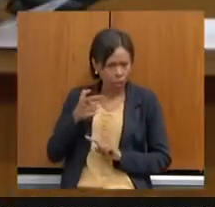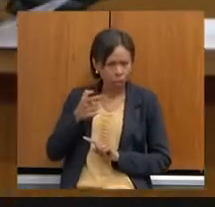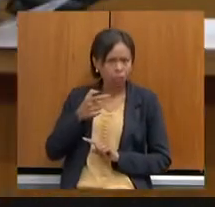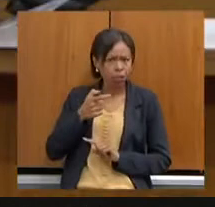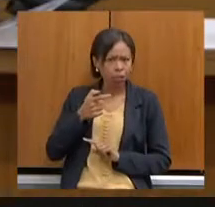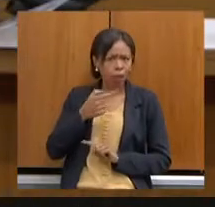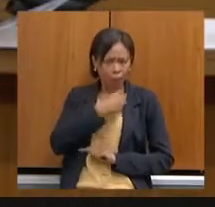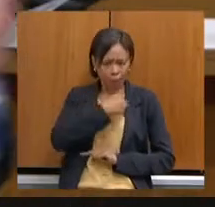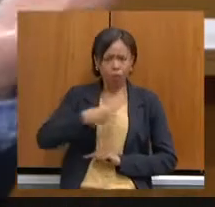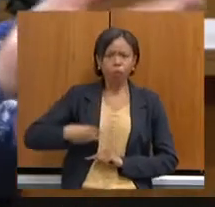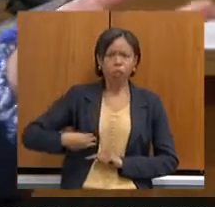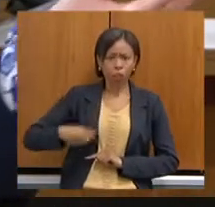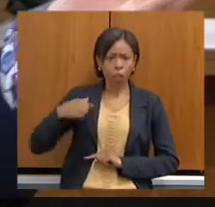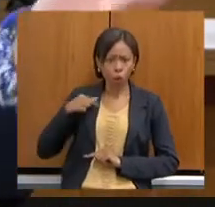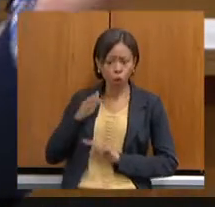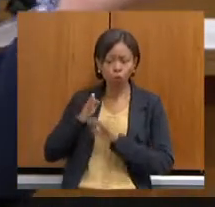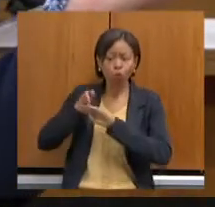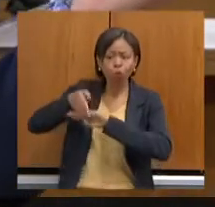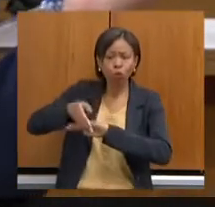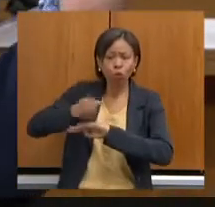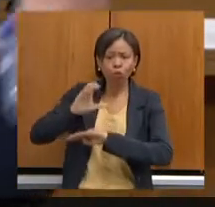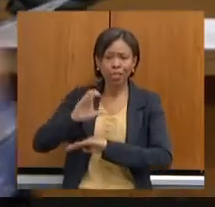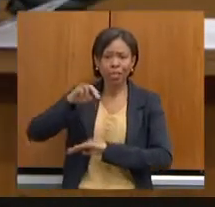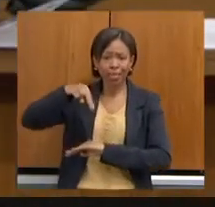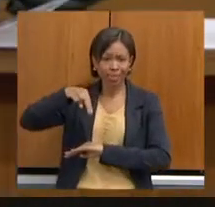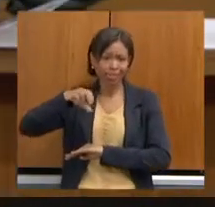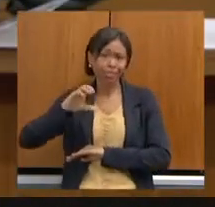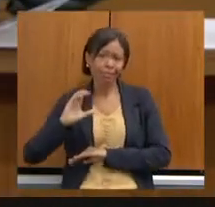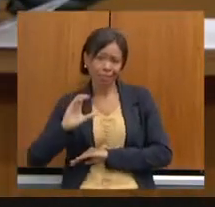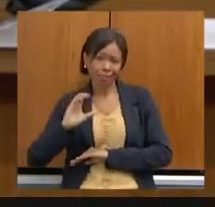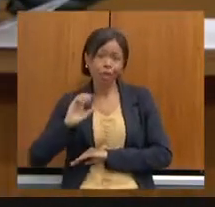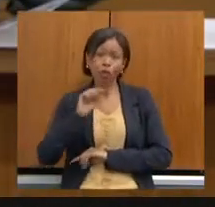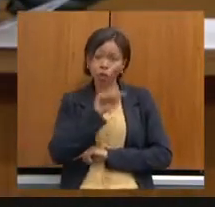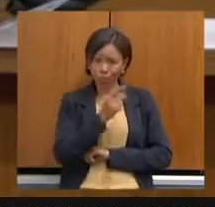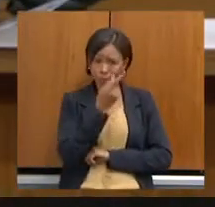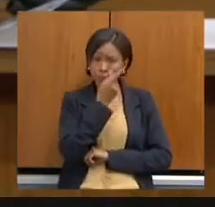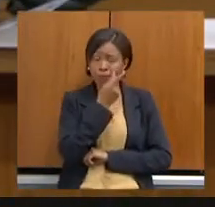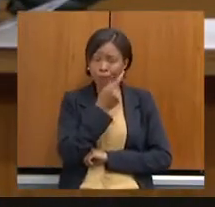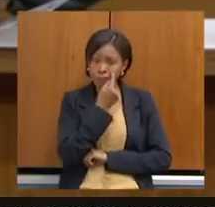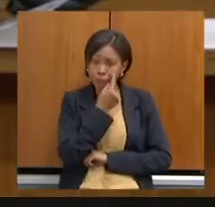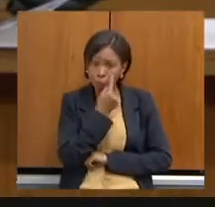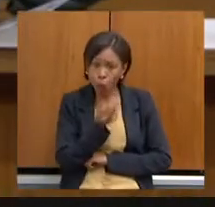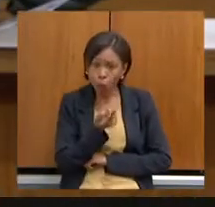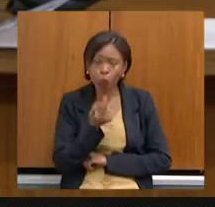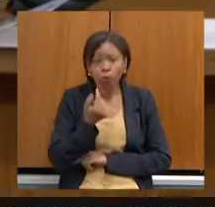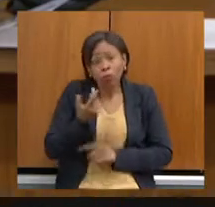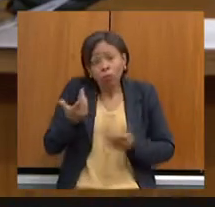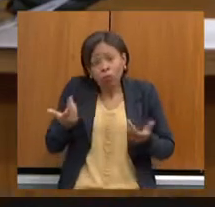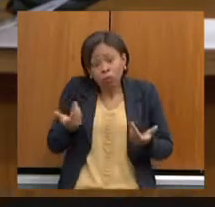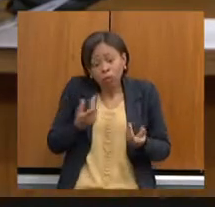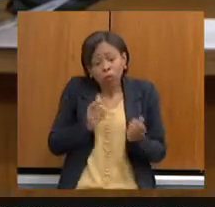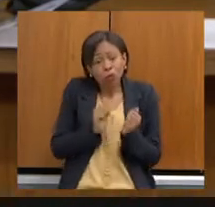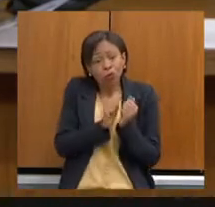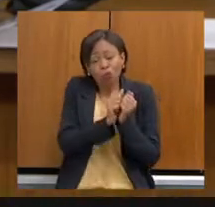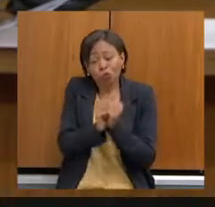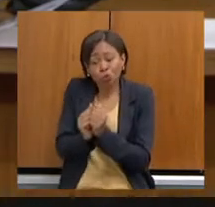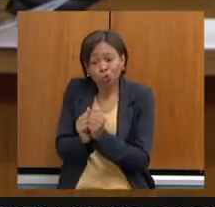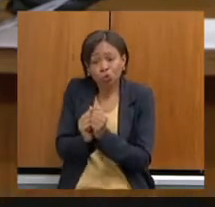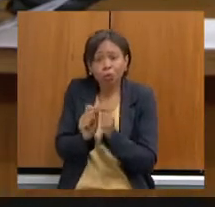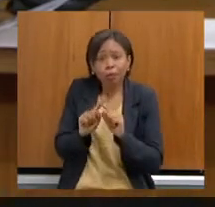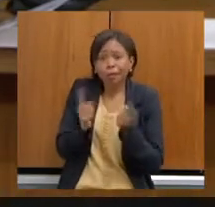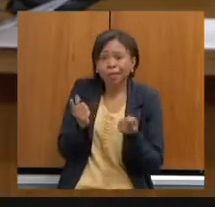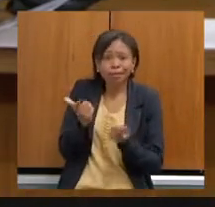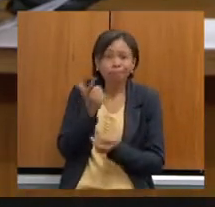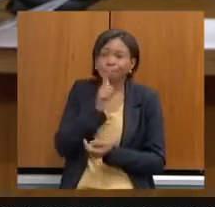fui o CNC e o senhor viu que junto né Nós somos juntos e não conseguimos nada então por isso que a gente tem que buscar um caminho de